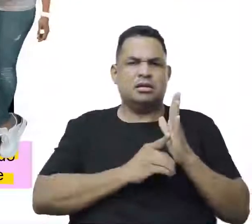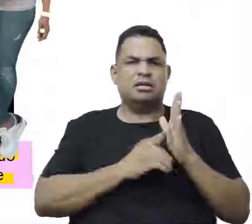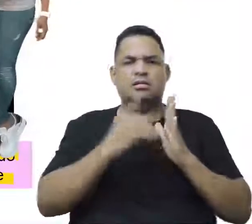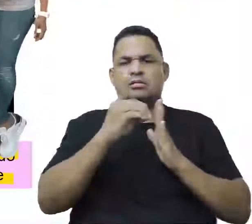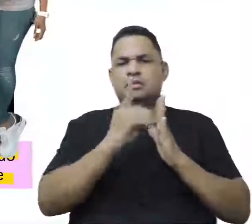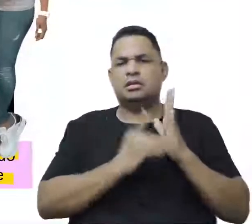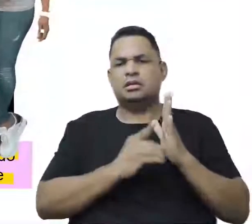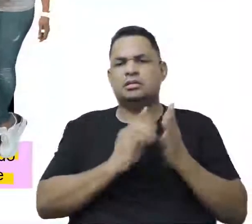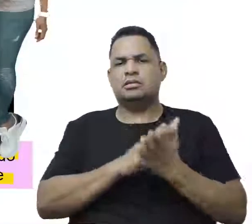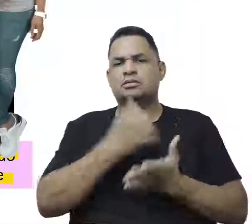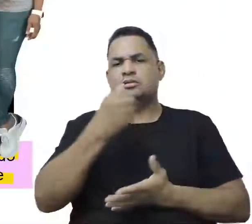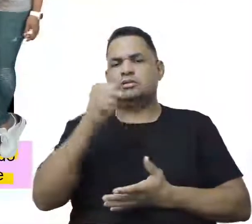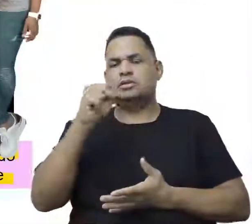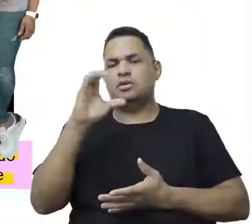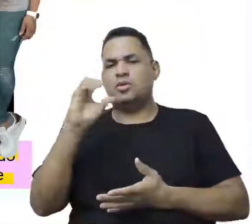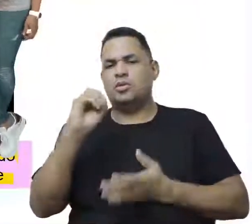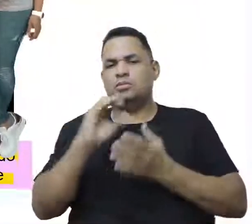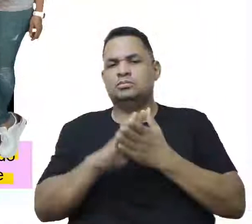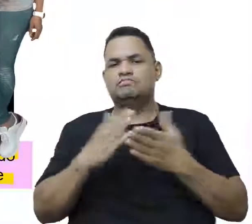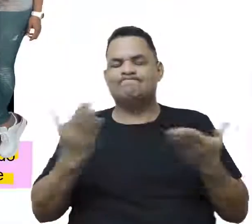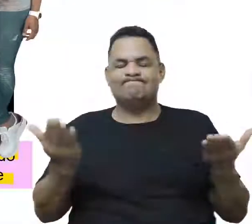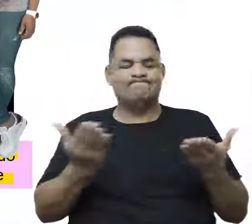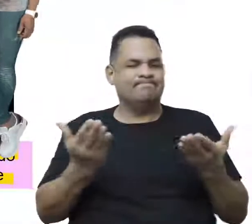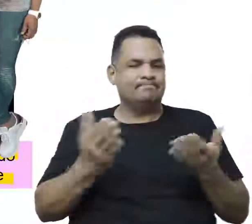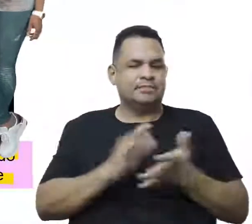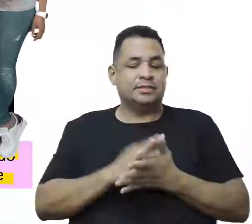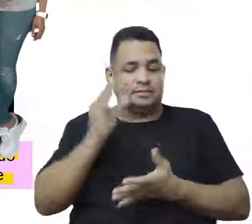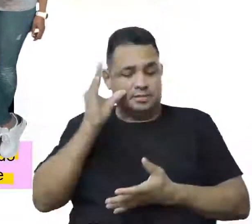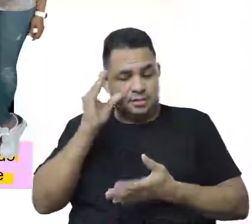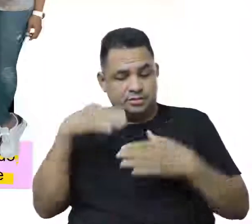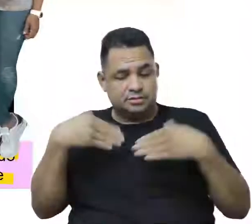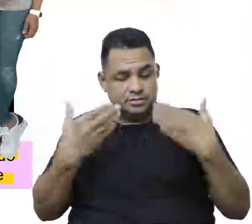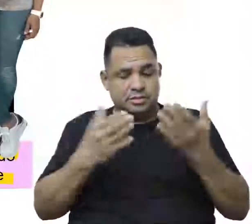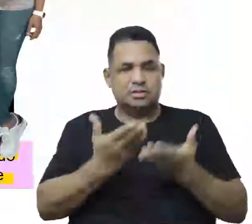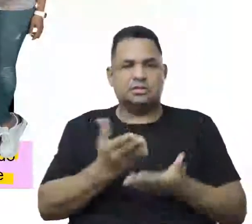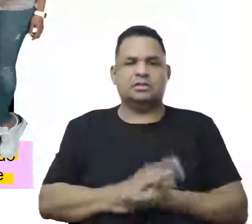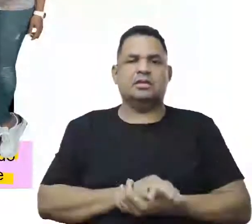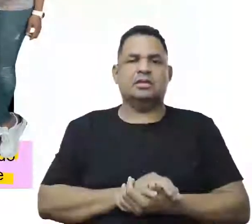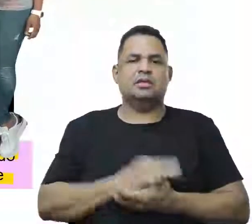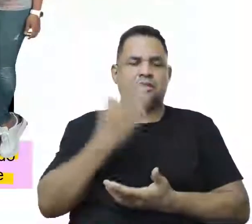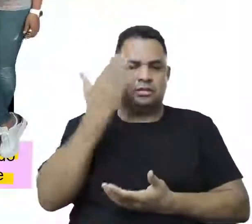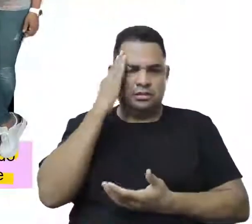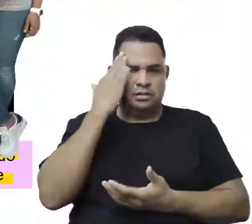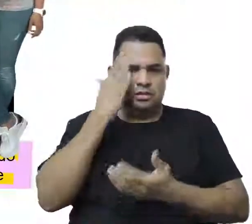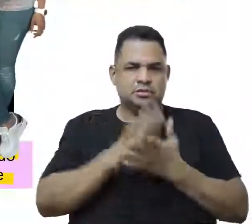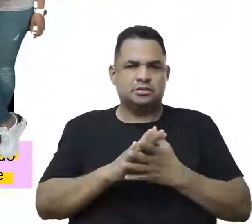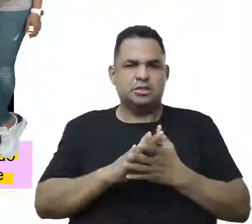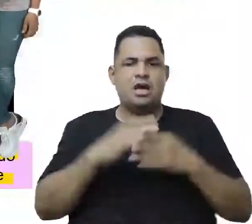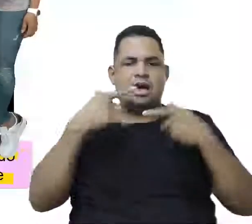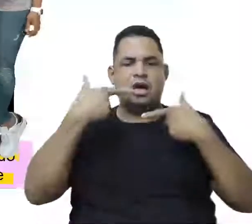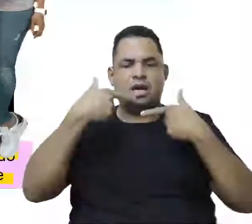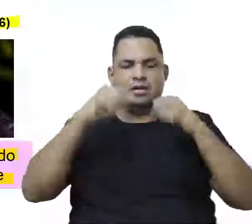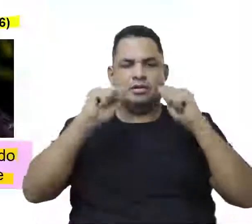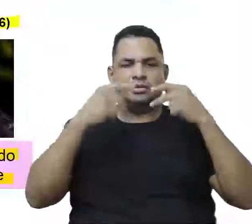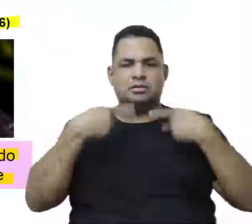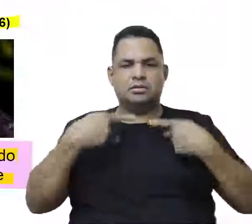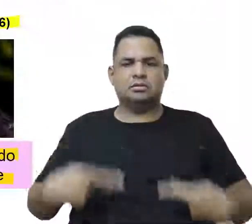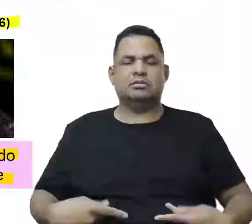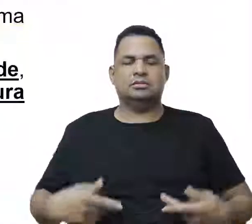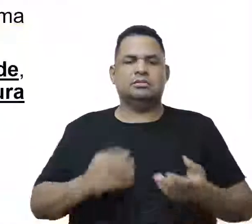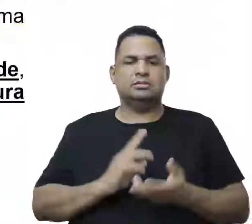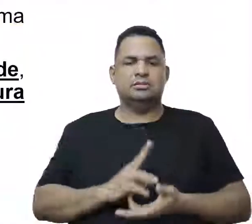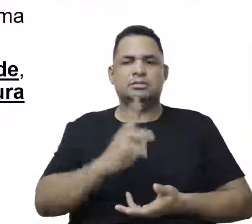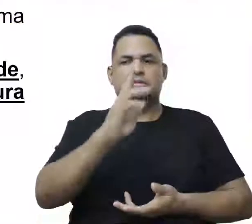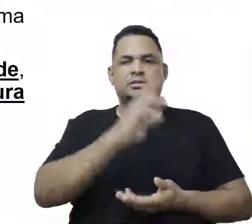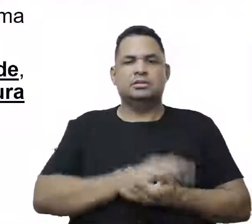ele é muito atual, né? Super interessante para a gente aprender um pouco mais sobre essa linguagem corporal. Isso. Vamos seguir aí, fica comigo,